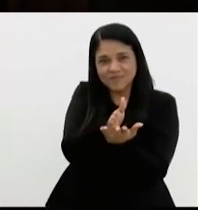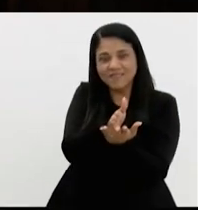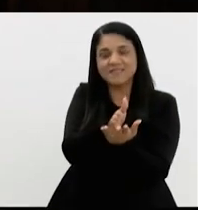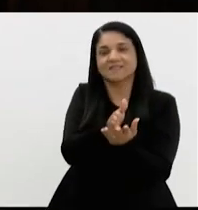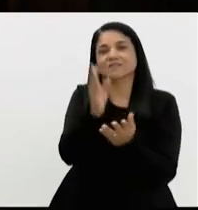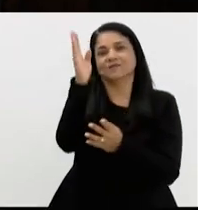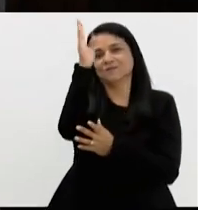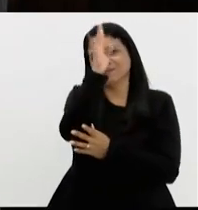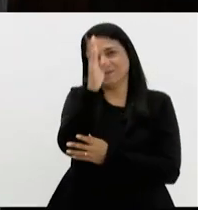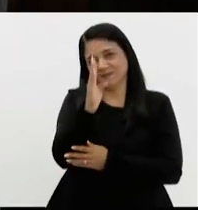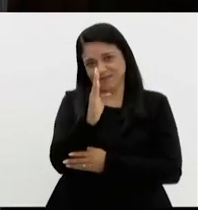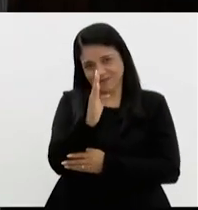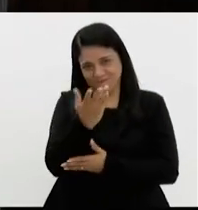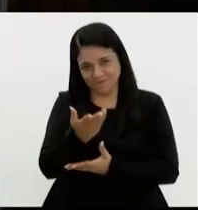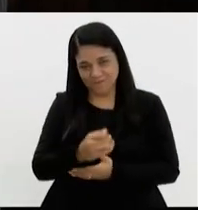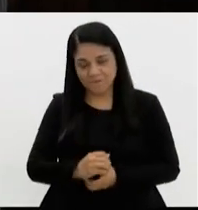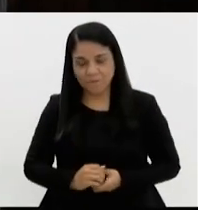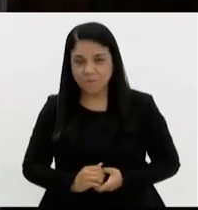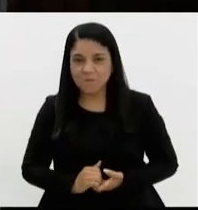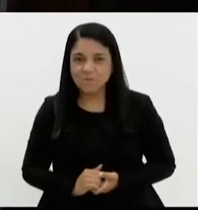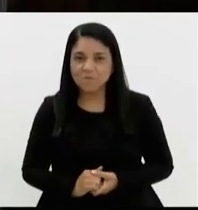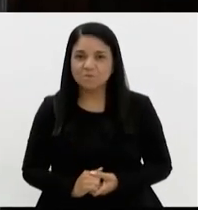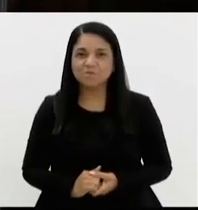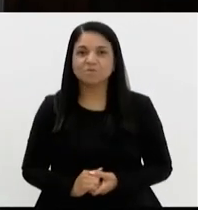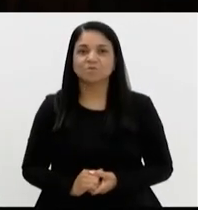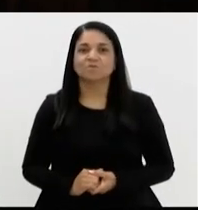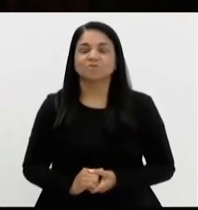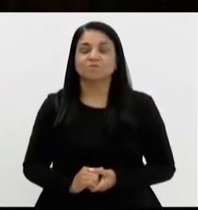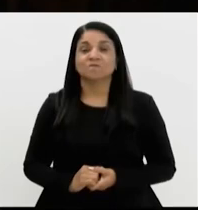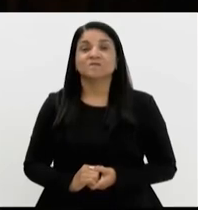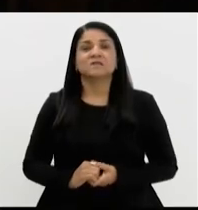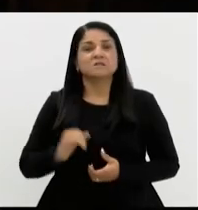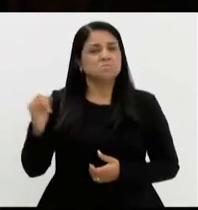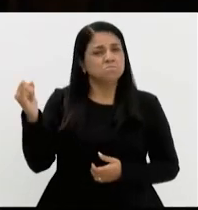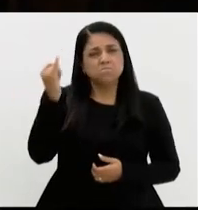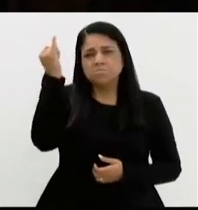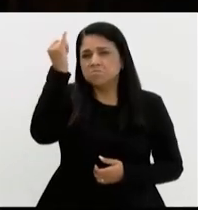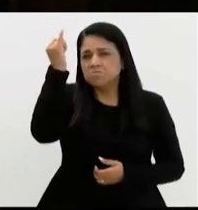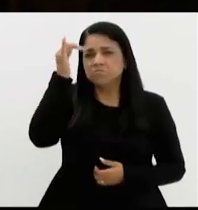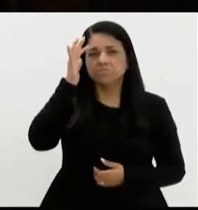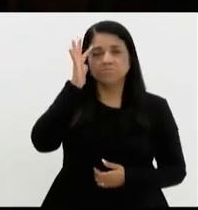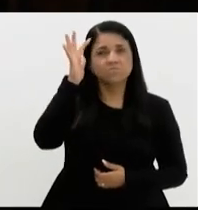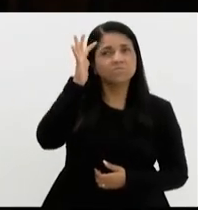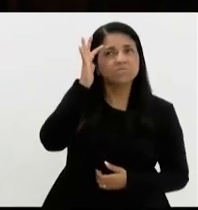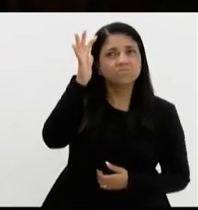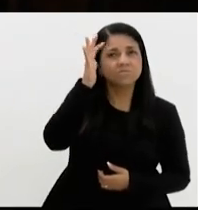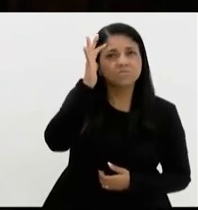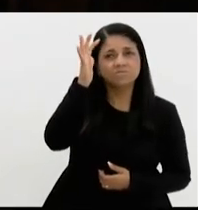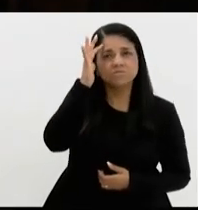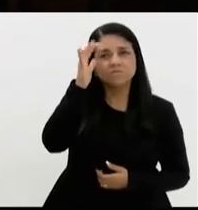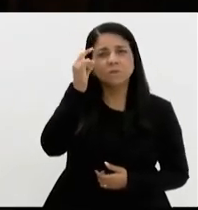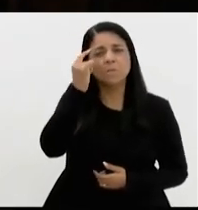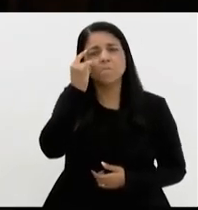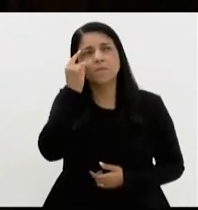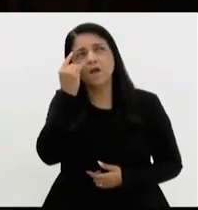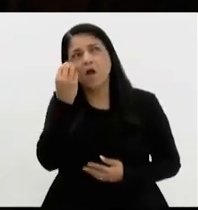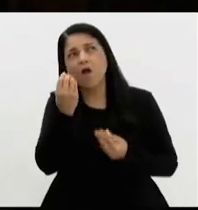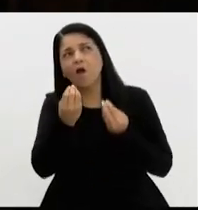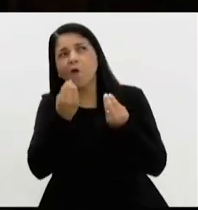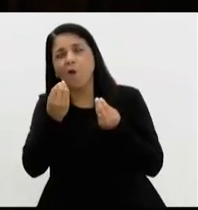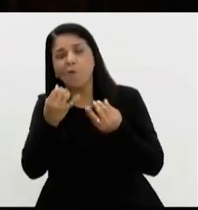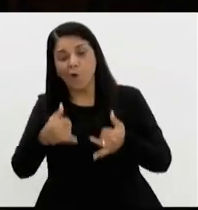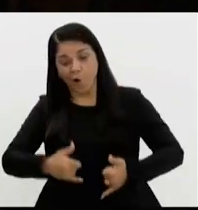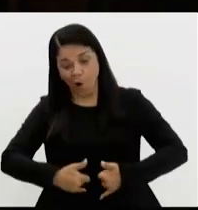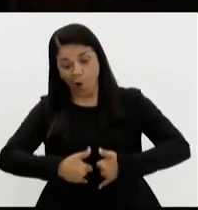dimensão Continental então é importante que a gente reflita e penso que nós temos que ter